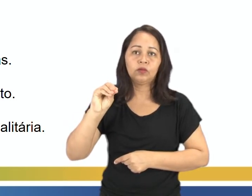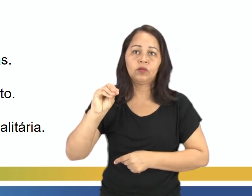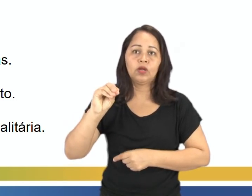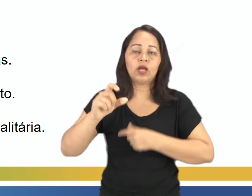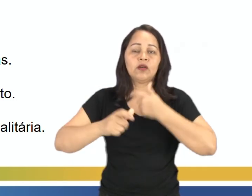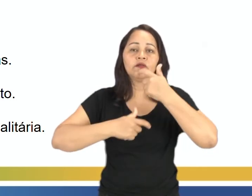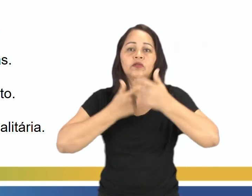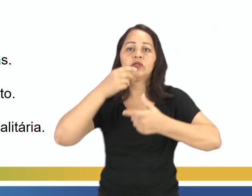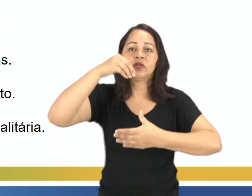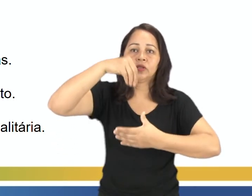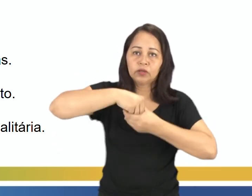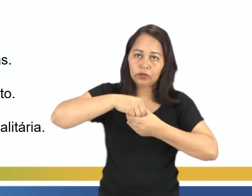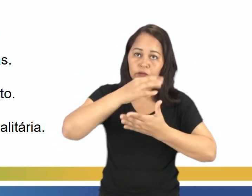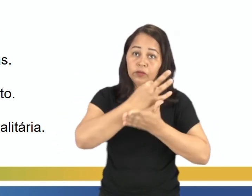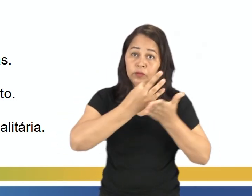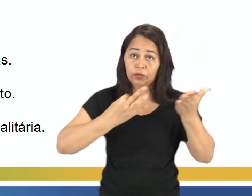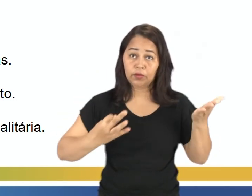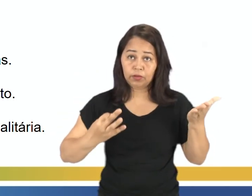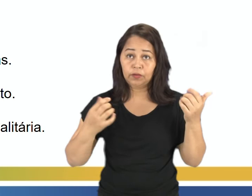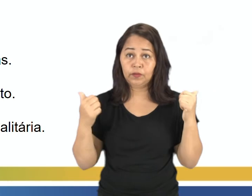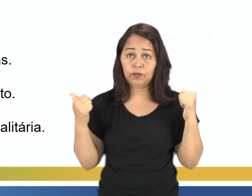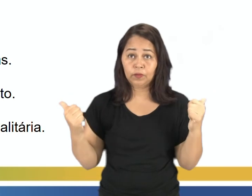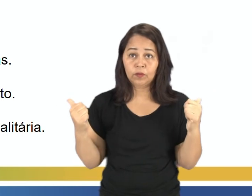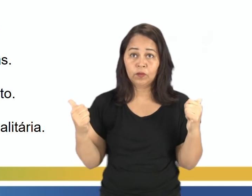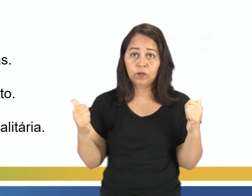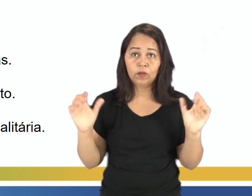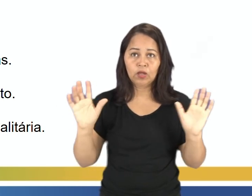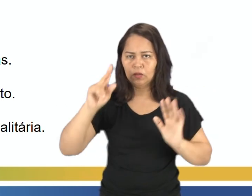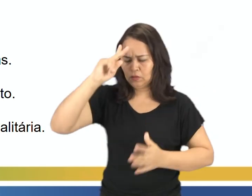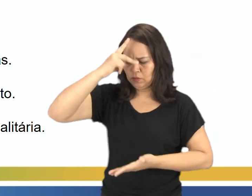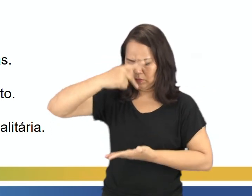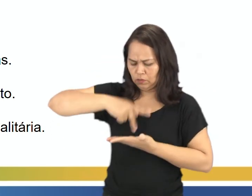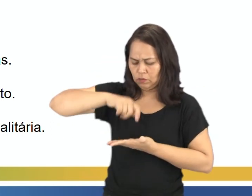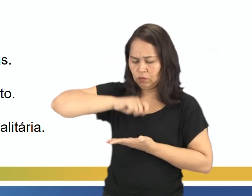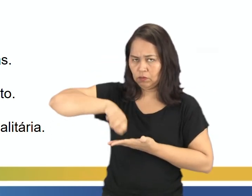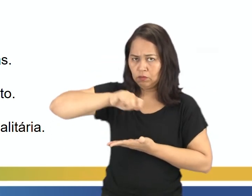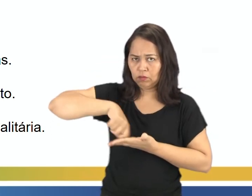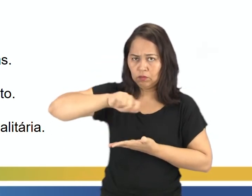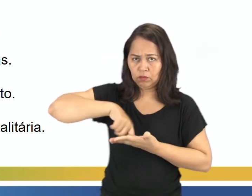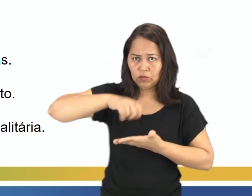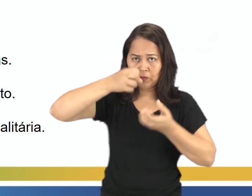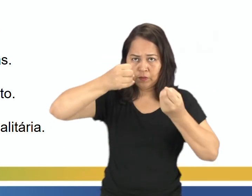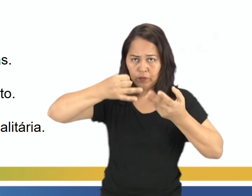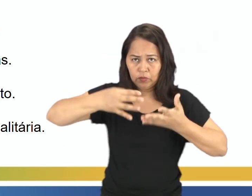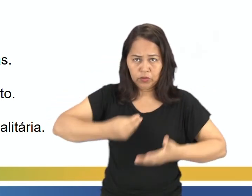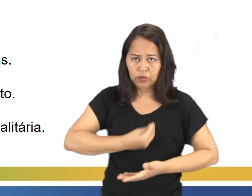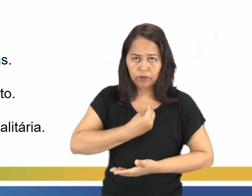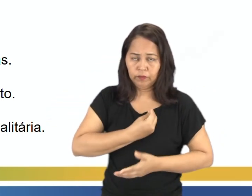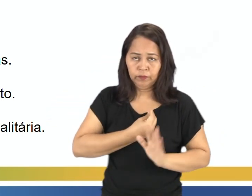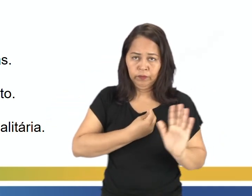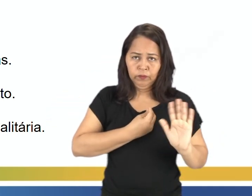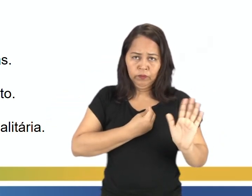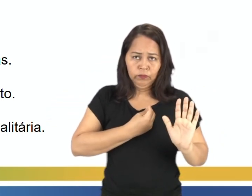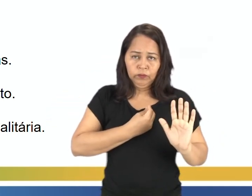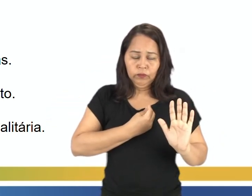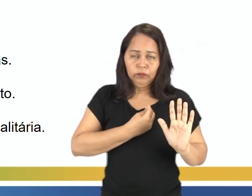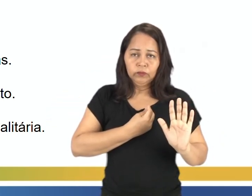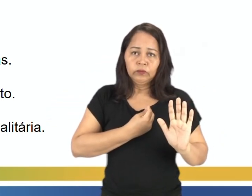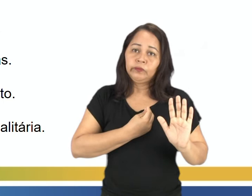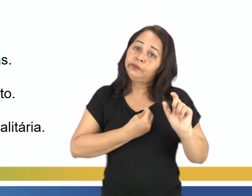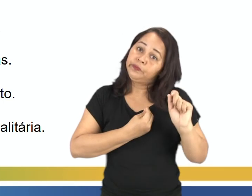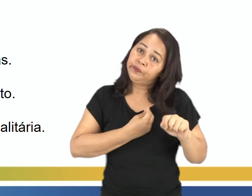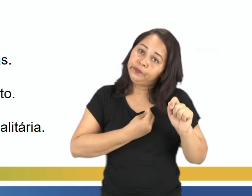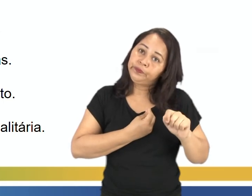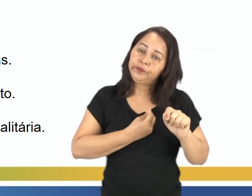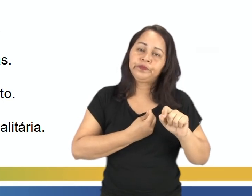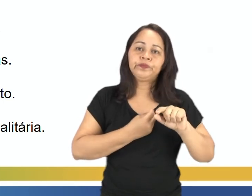presente dentro do texto. Tá? Não é o autor, não é uma experiência que o autor viveu necessariamente. Pode até ser,